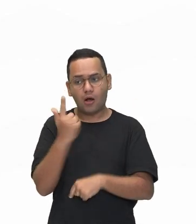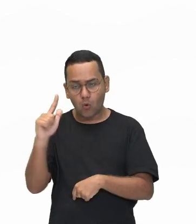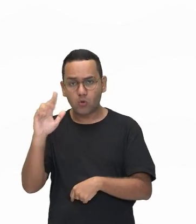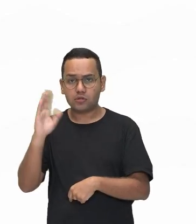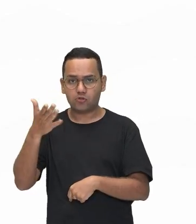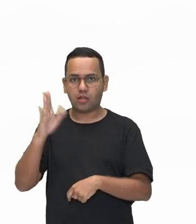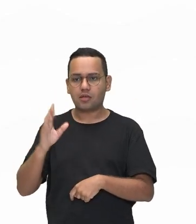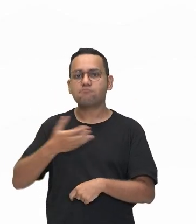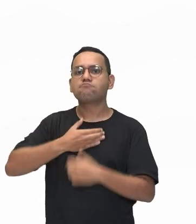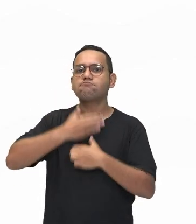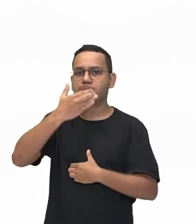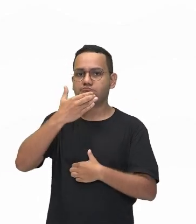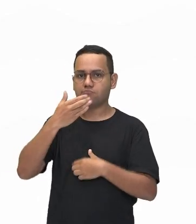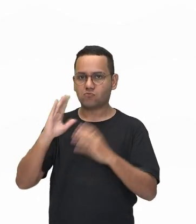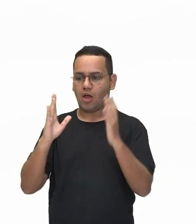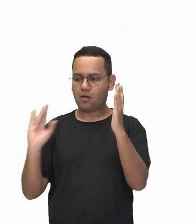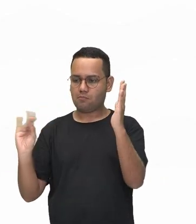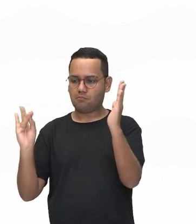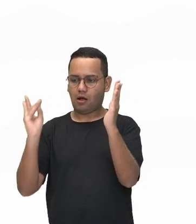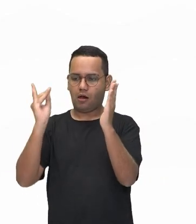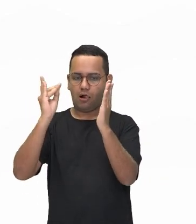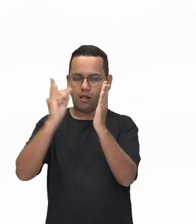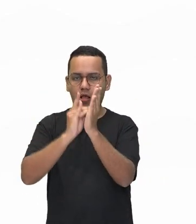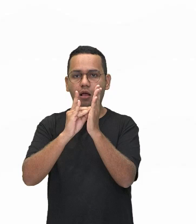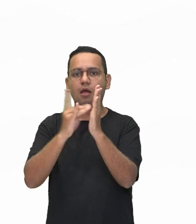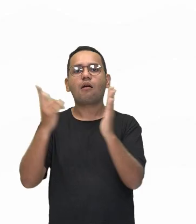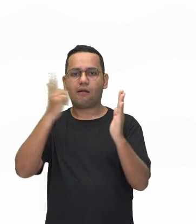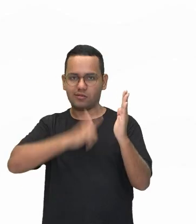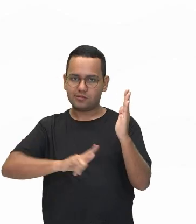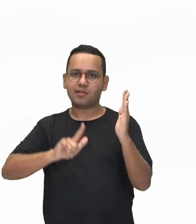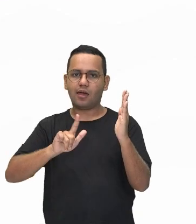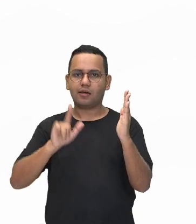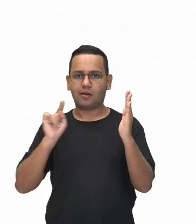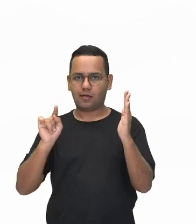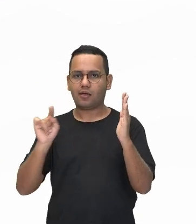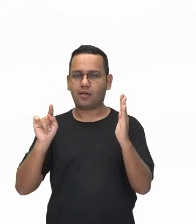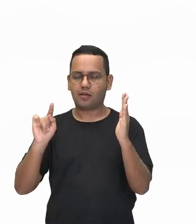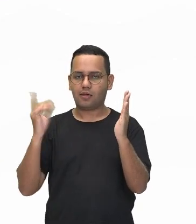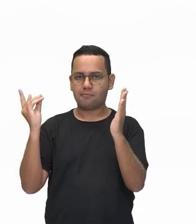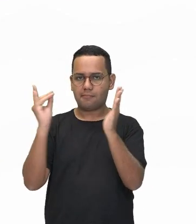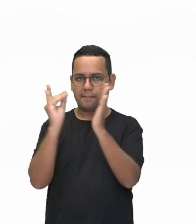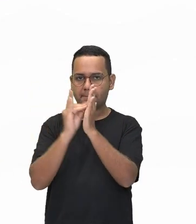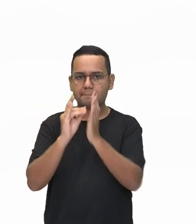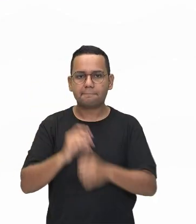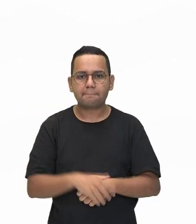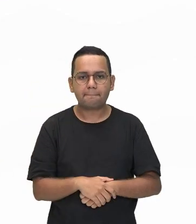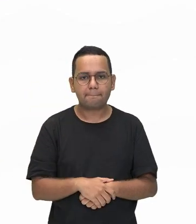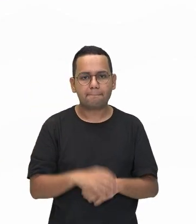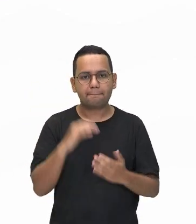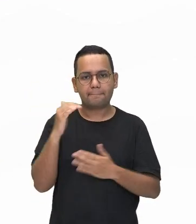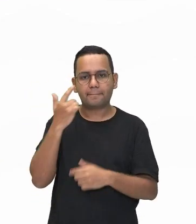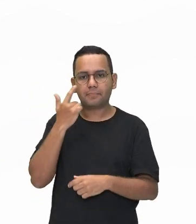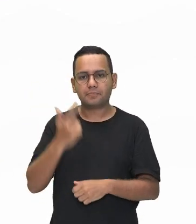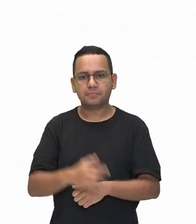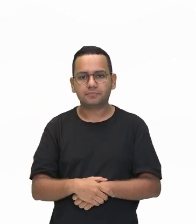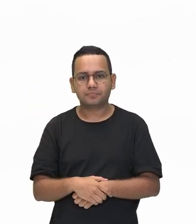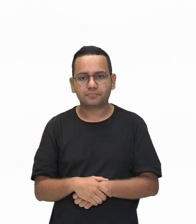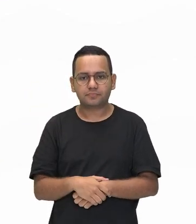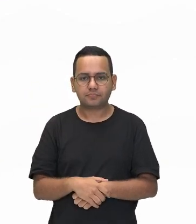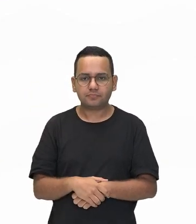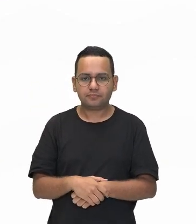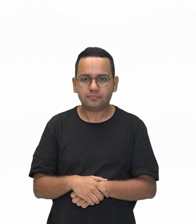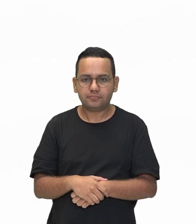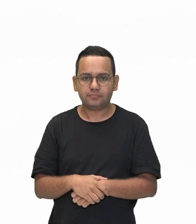aquela genética de altura é transmitida aos descendentes. Vamos à teoria da evolução de Darwin aí também, né?